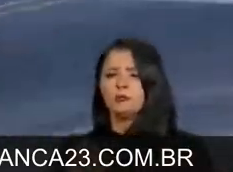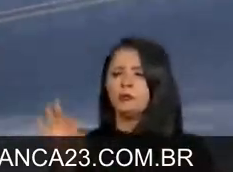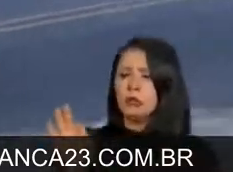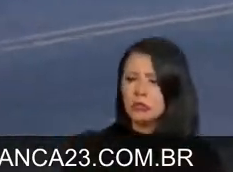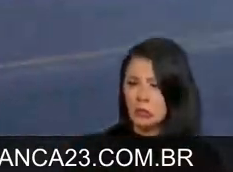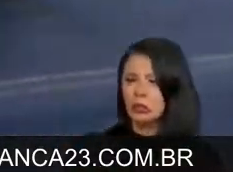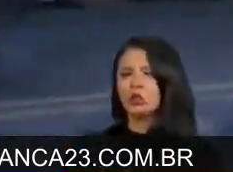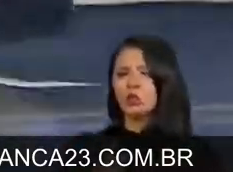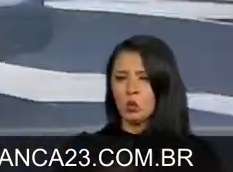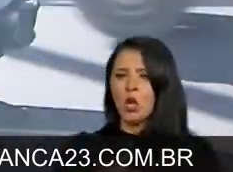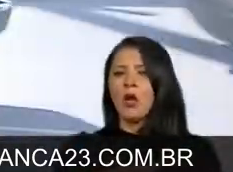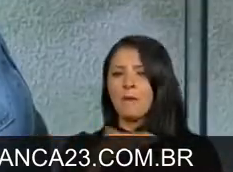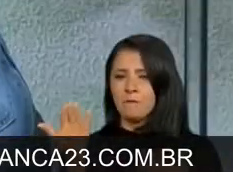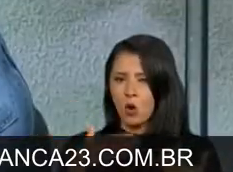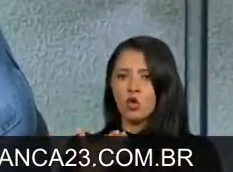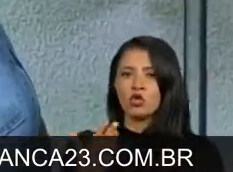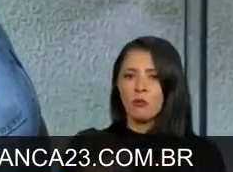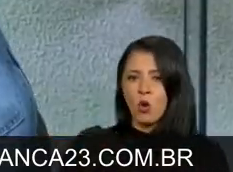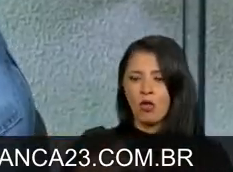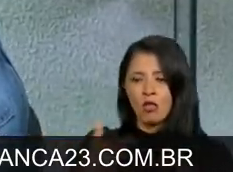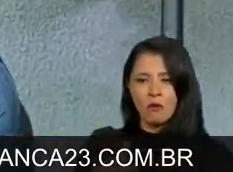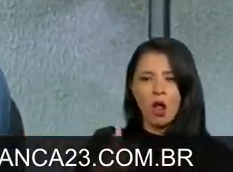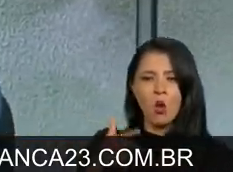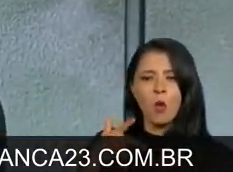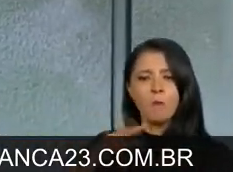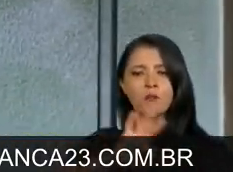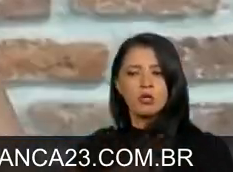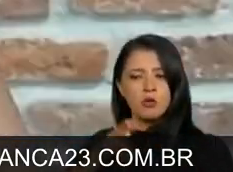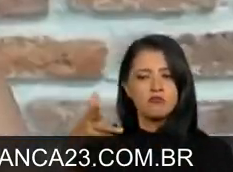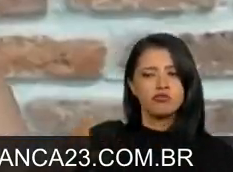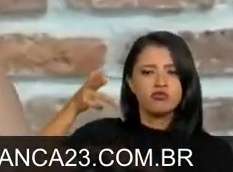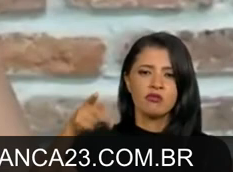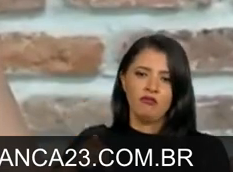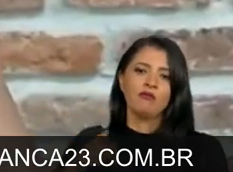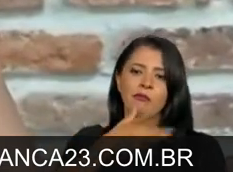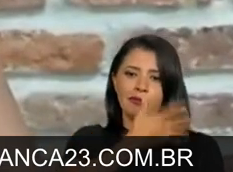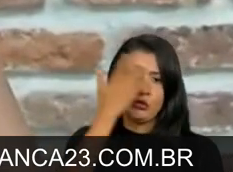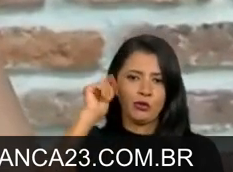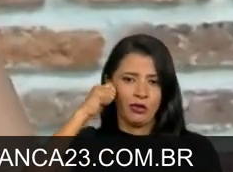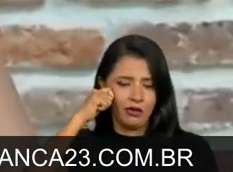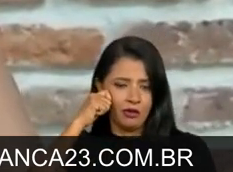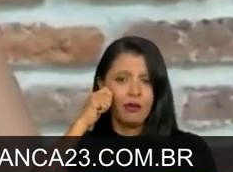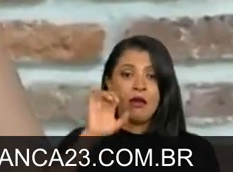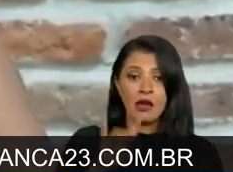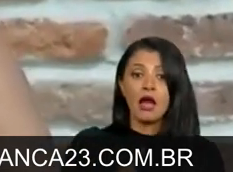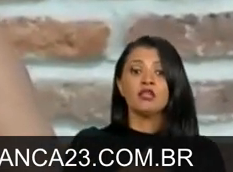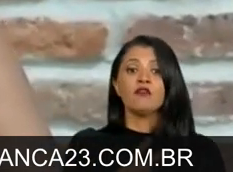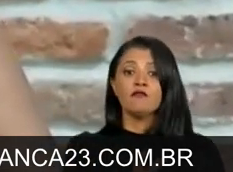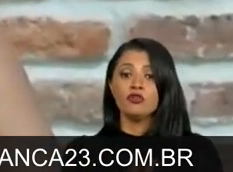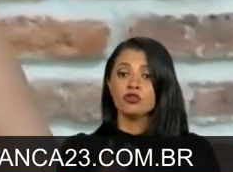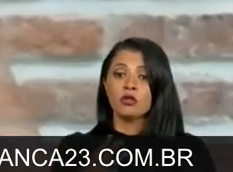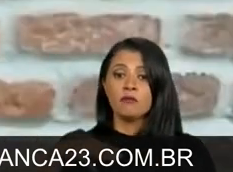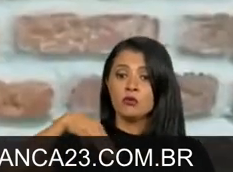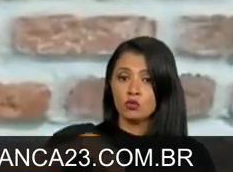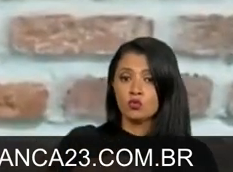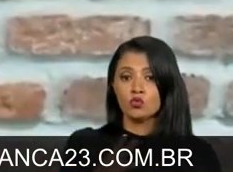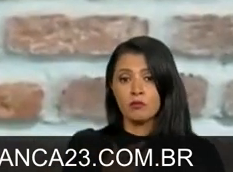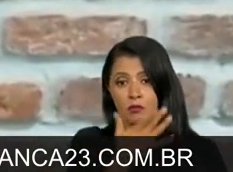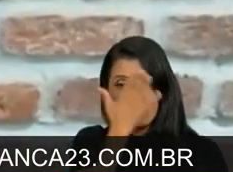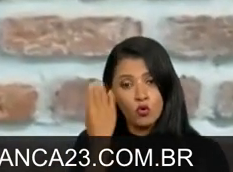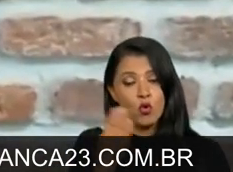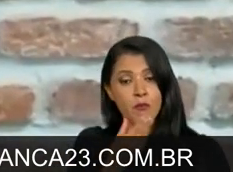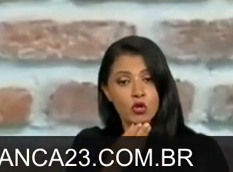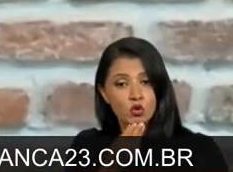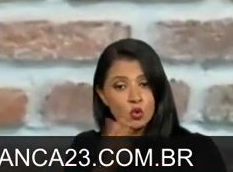intervenções policiais no ano passado foram de pessoas negras. A cada 23 minutos, um jovem negro é morto no Brasil. Os dados